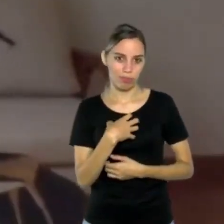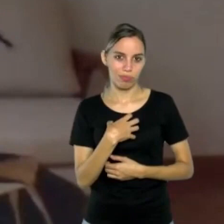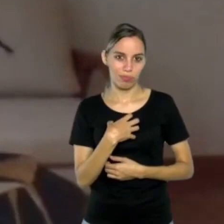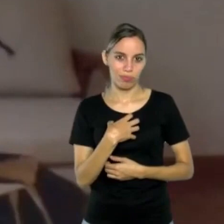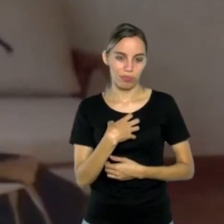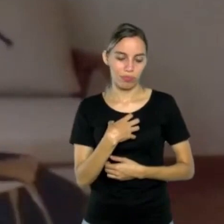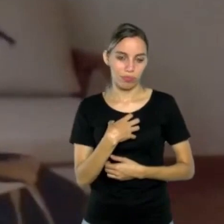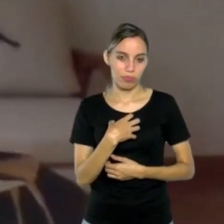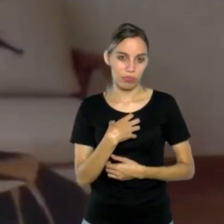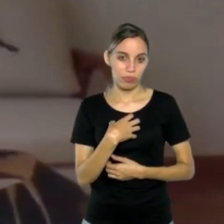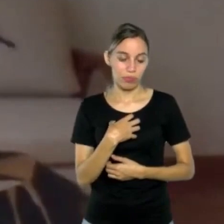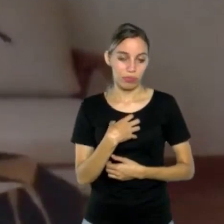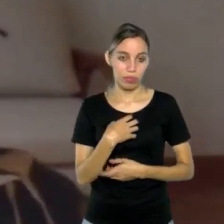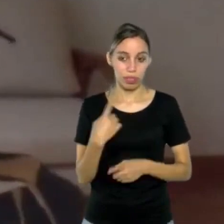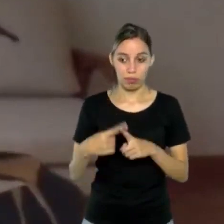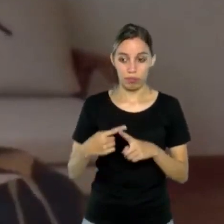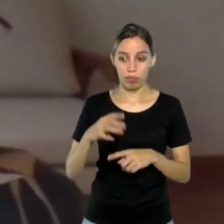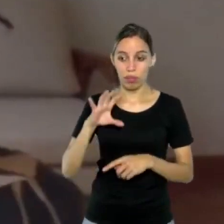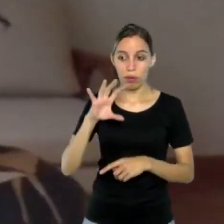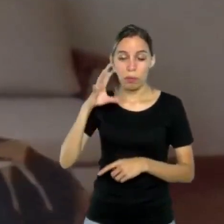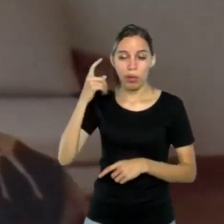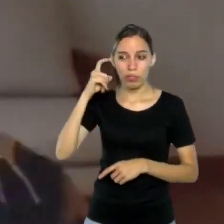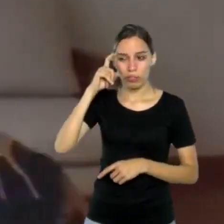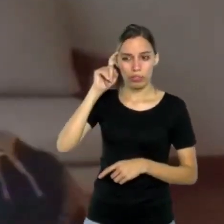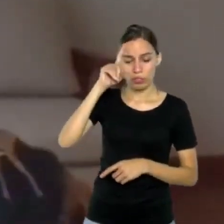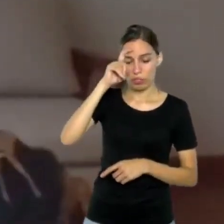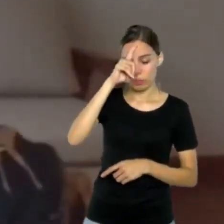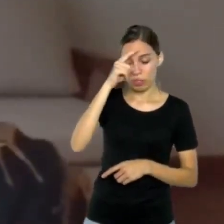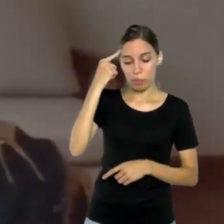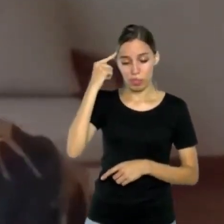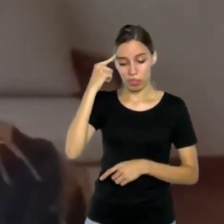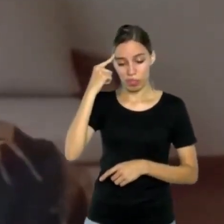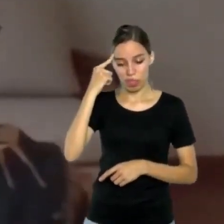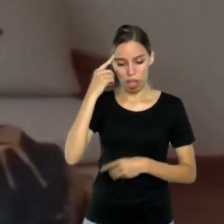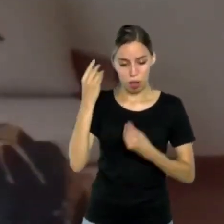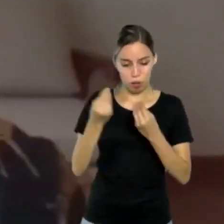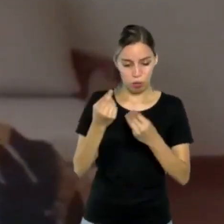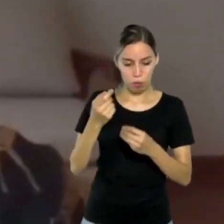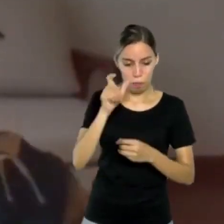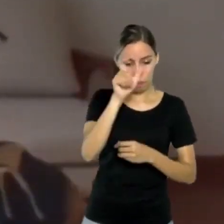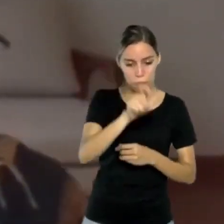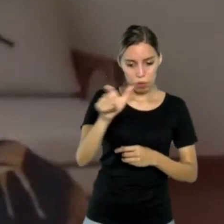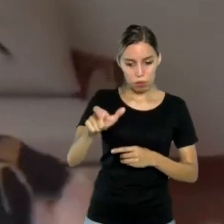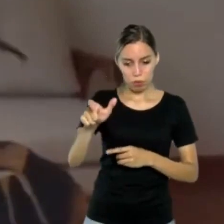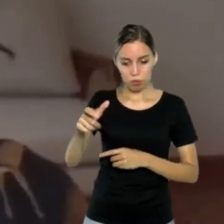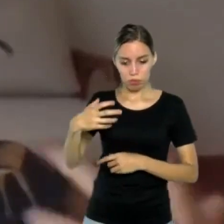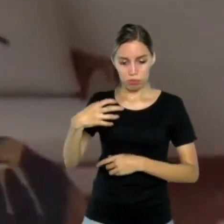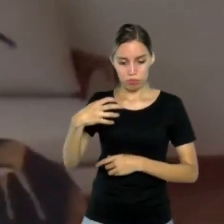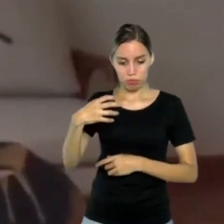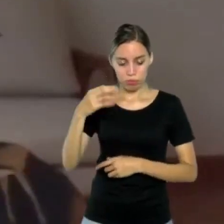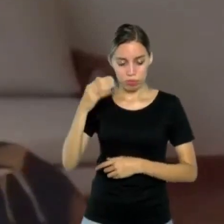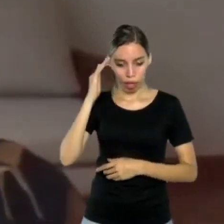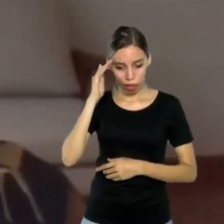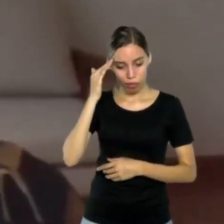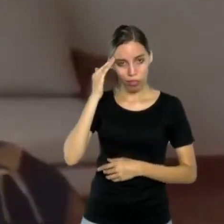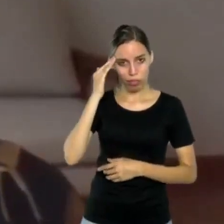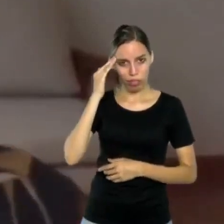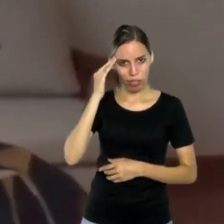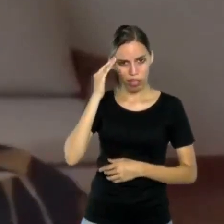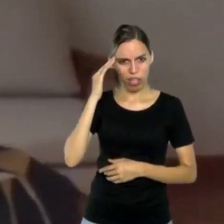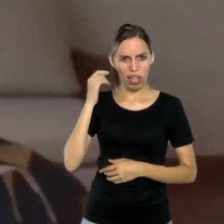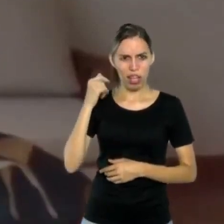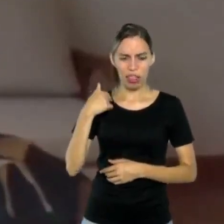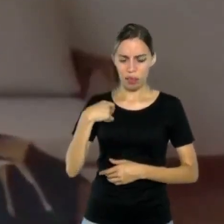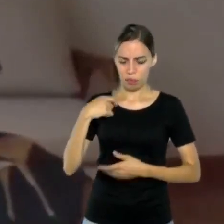Eu acho difícil, assim, fazer o poema pensando em como é que as pessoas vão ler. Então, pensar antes, na hora de escrever, não.